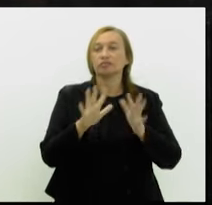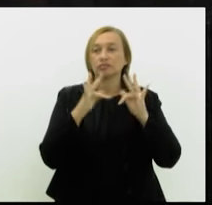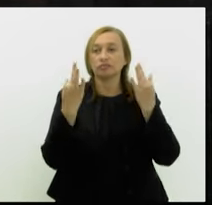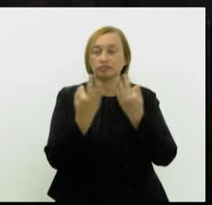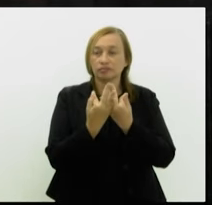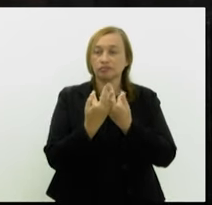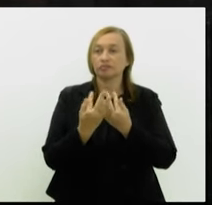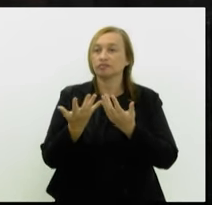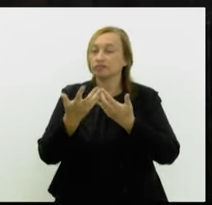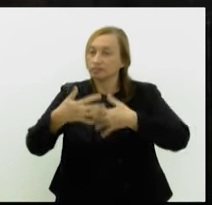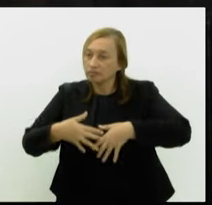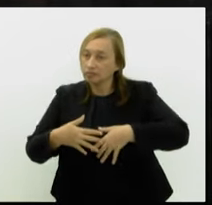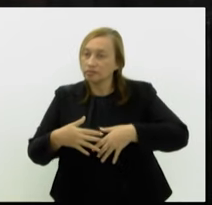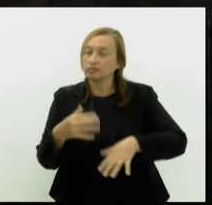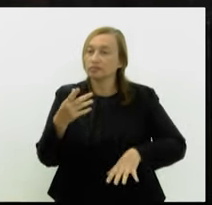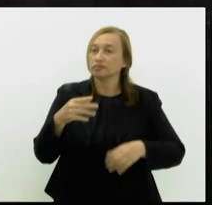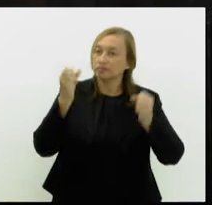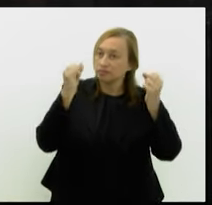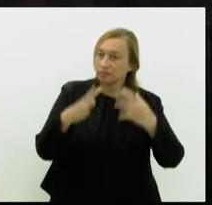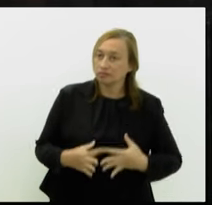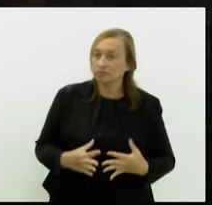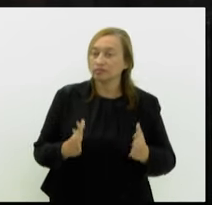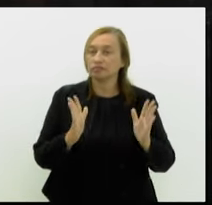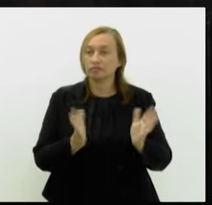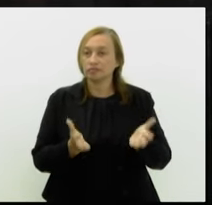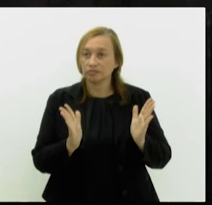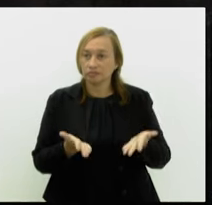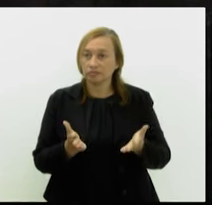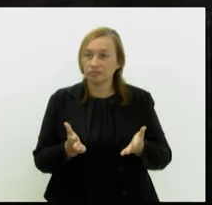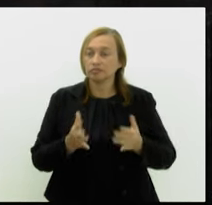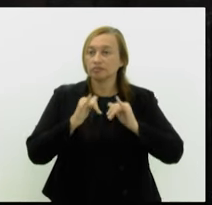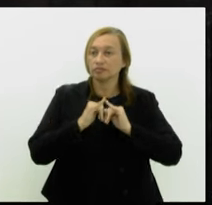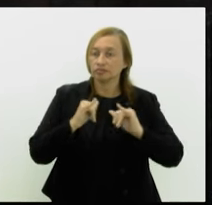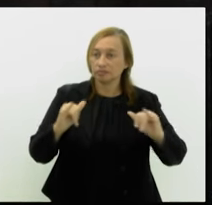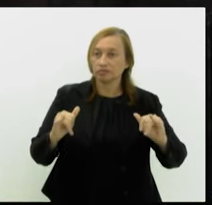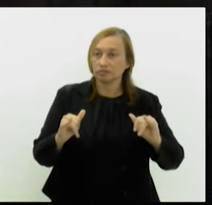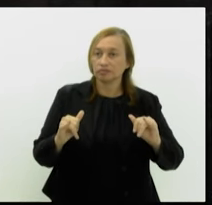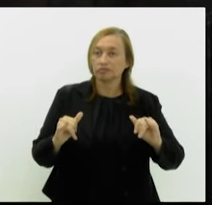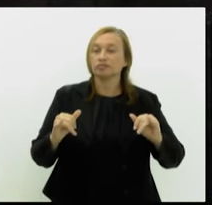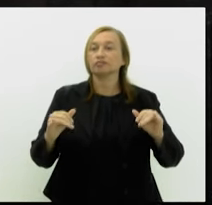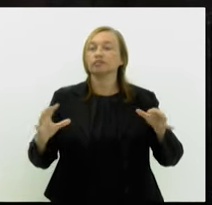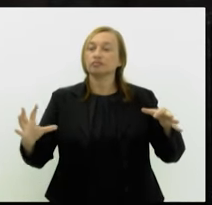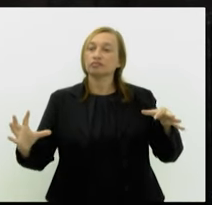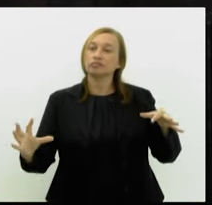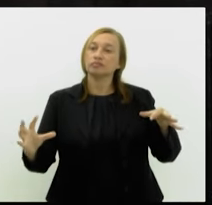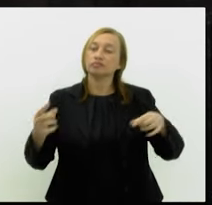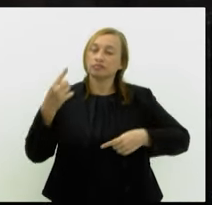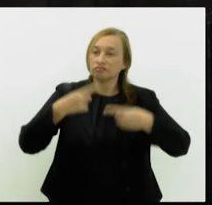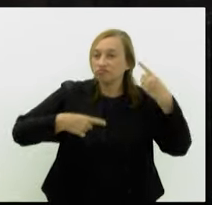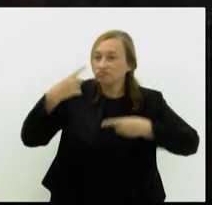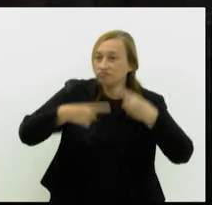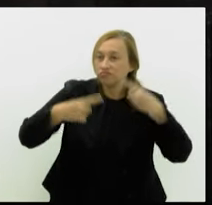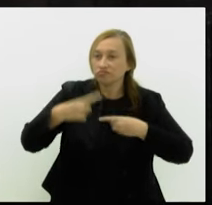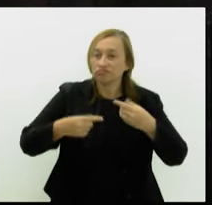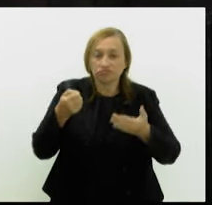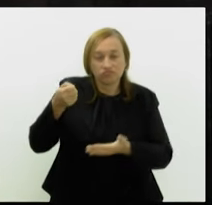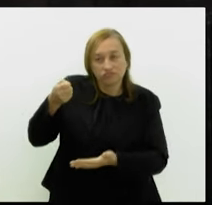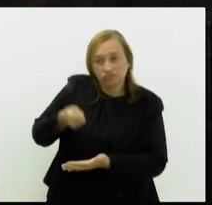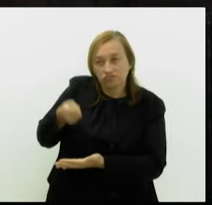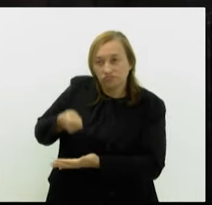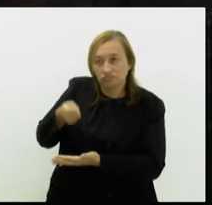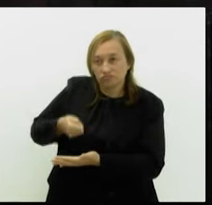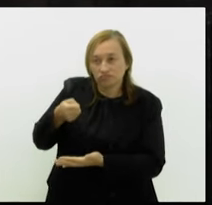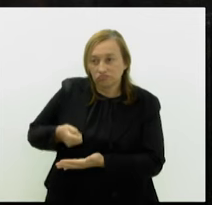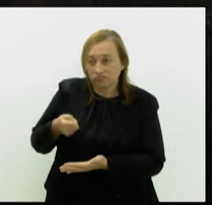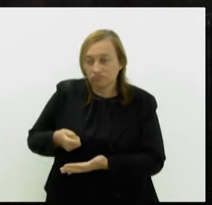poder atualizar o quadro. E agora, tendo essa boa ponte de diálogo, porque a gente fiscaliza, pressiona, cobra, é contundente e